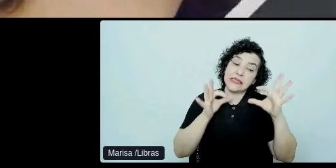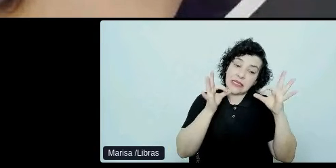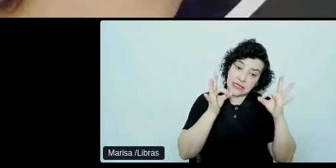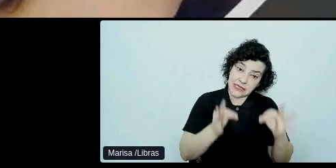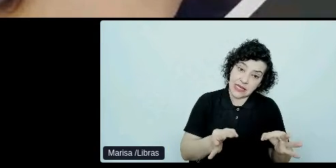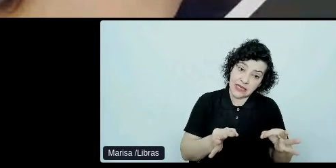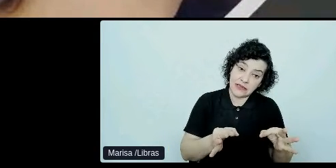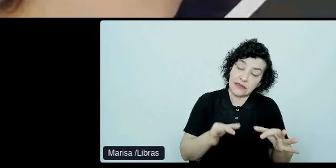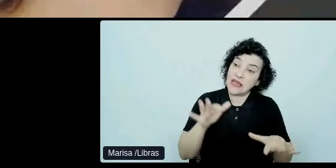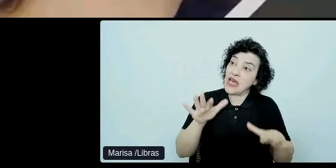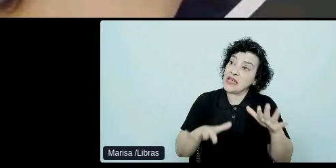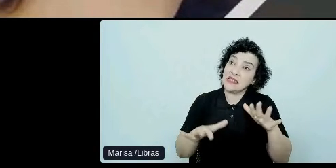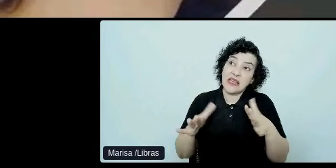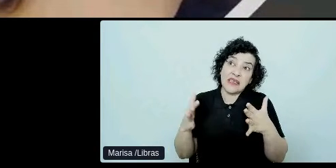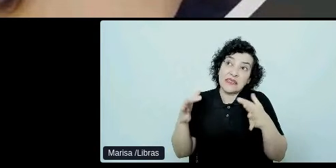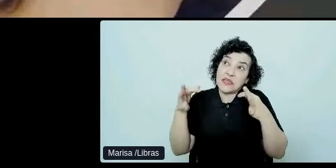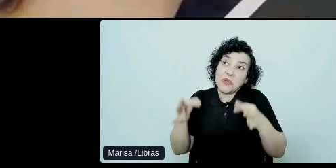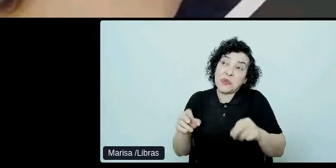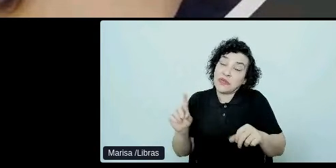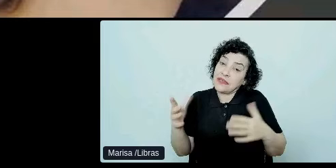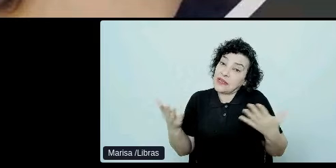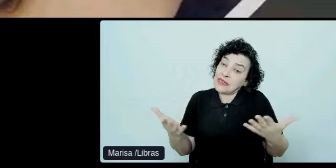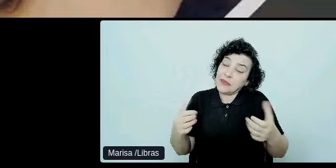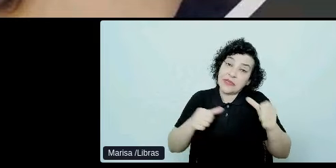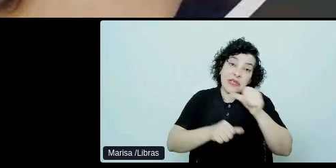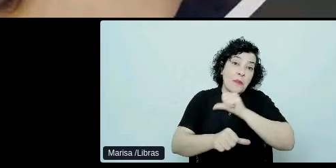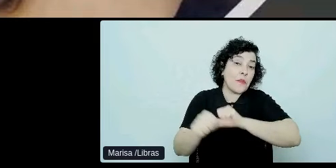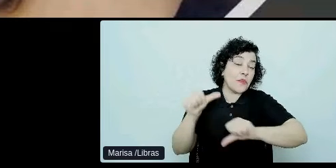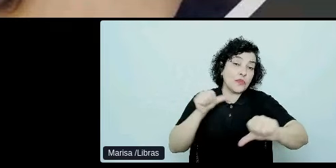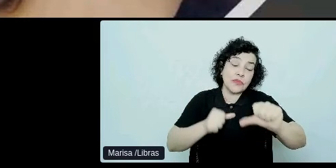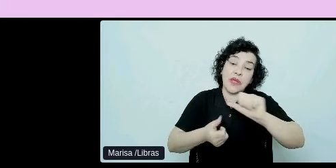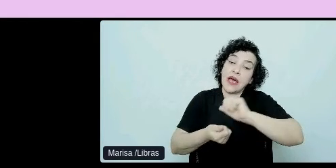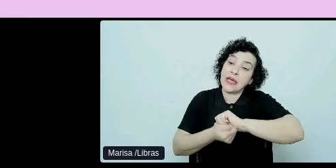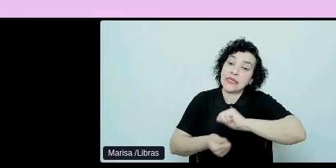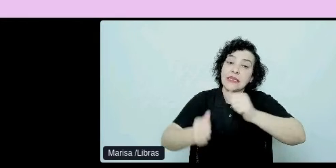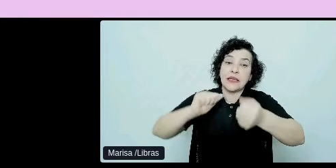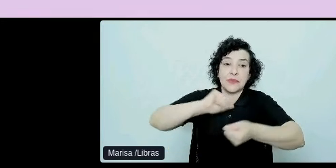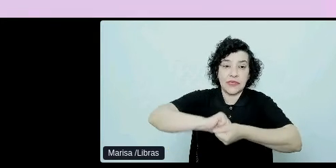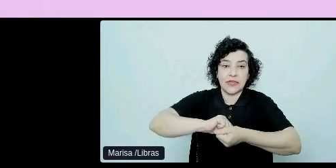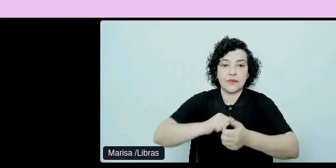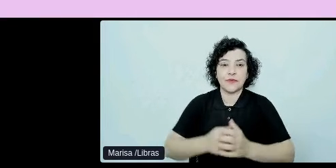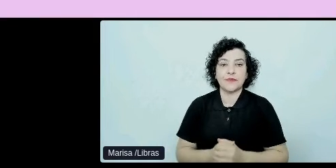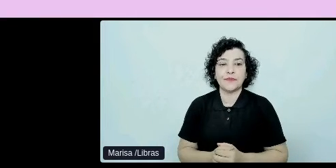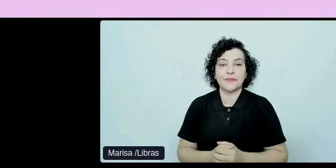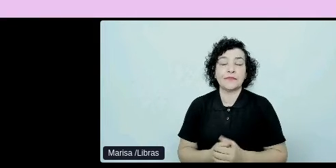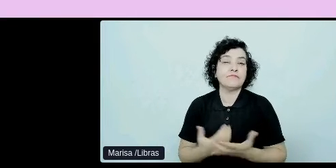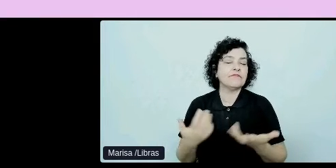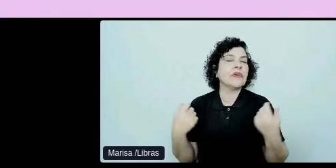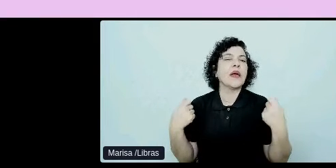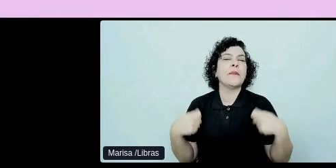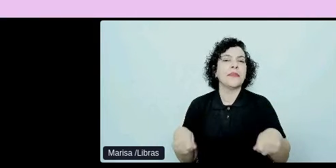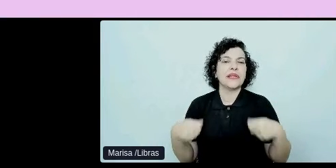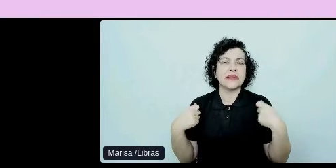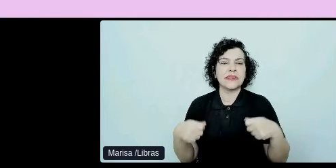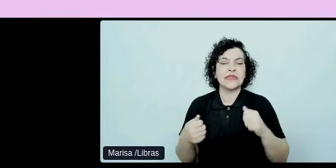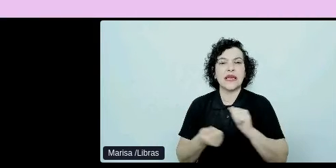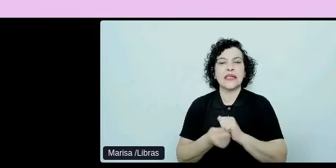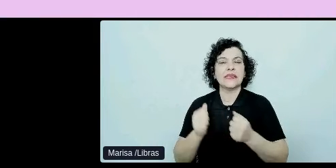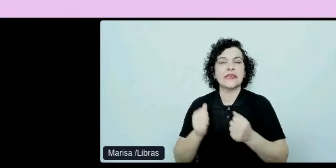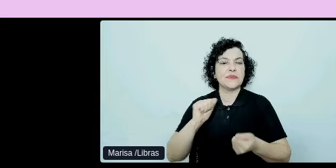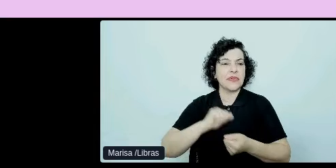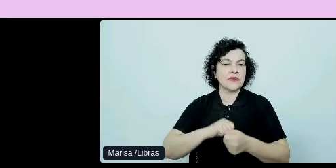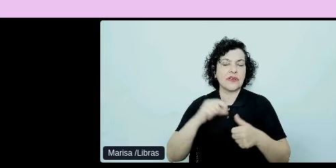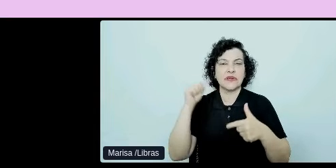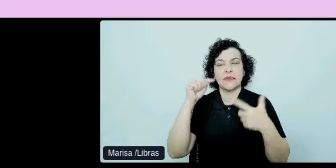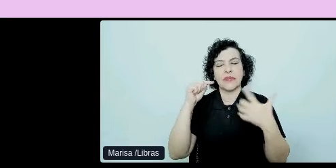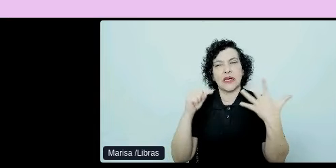e às vezes não, e a gente tem que remanejar o plano, né? Então, que adaptações a gente teria que fazer para cada um desses pontos,